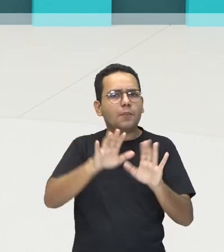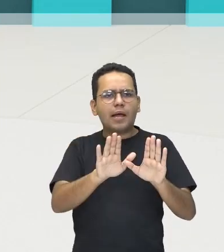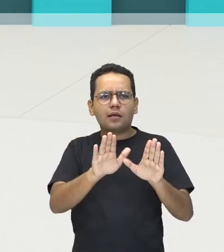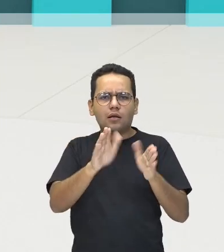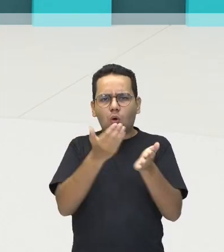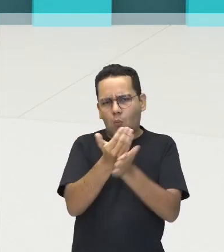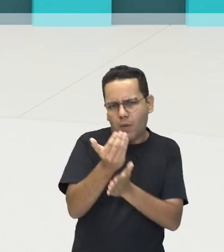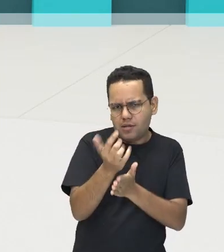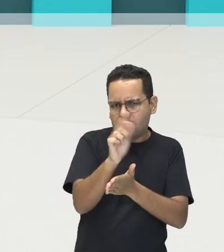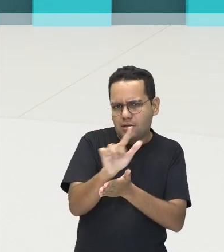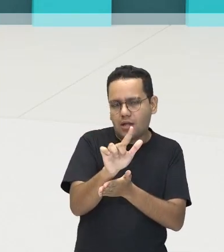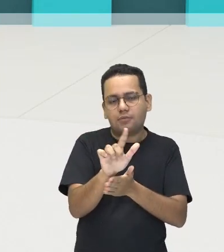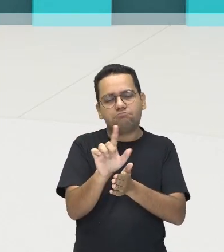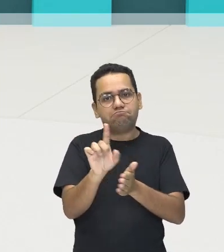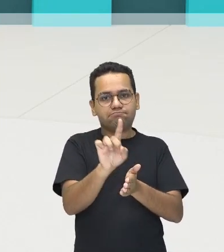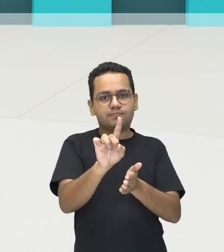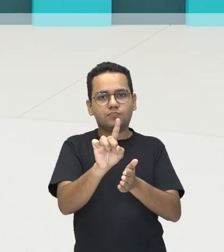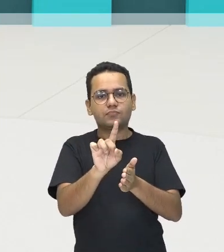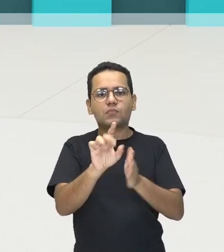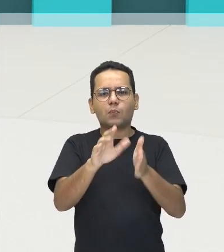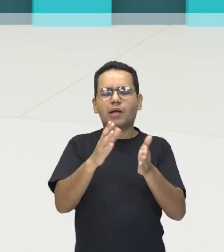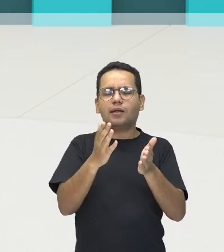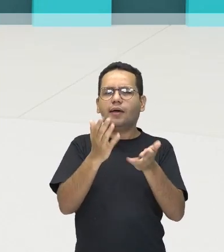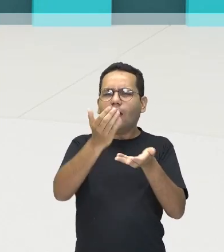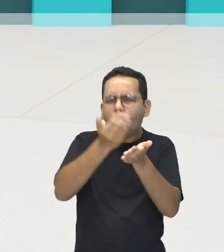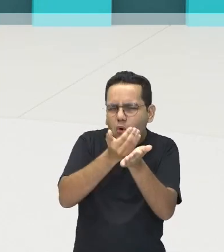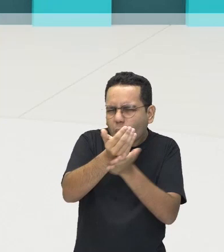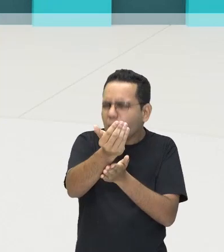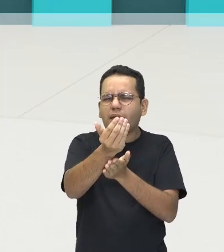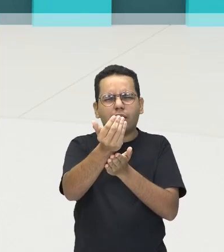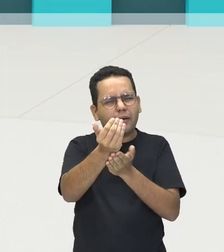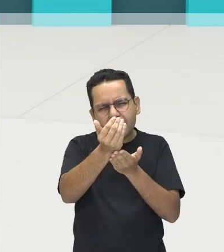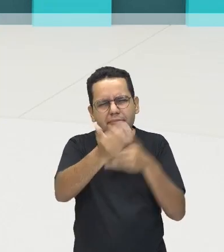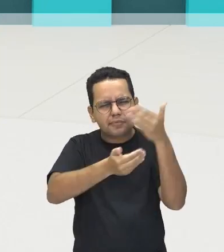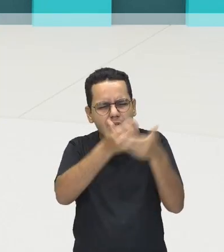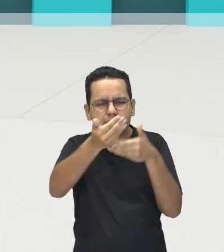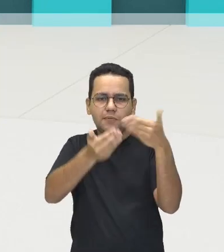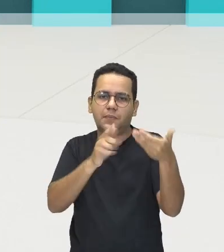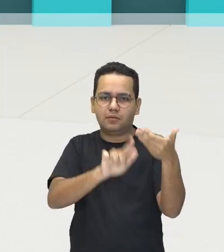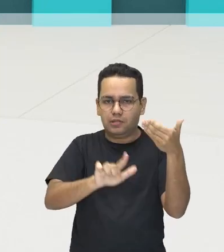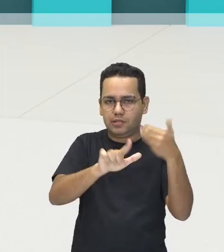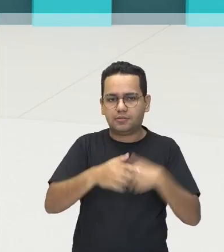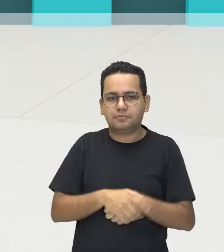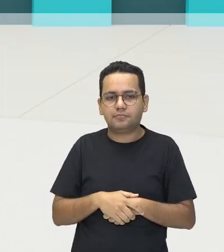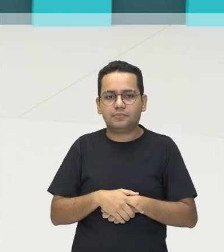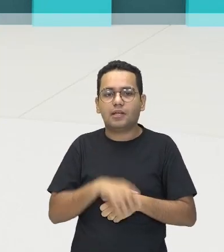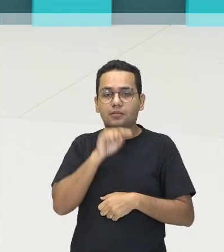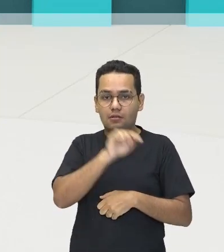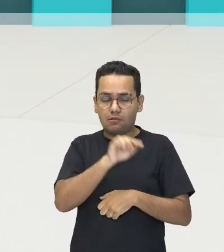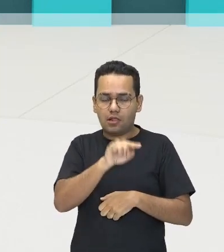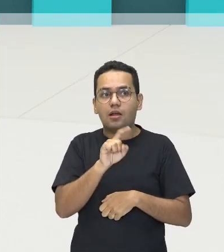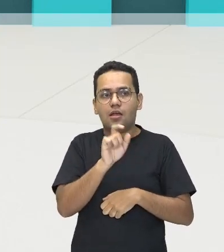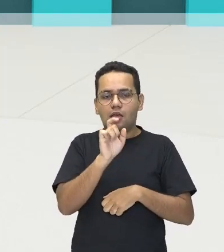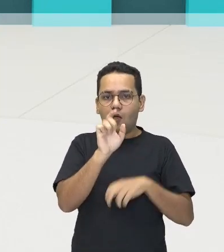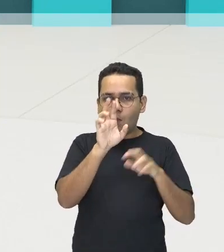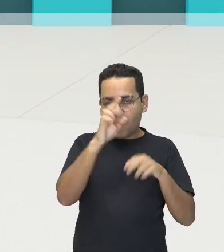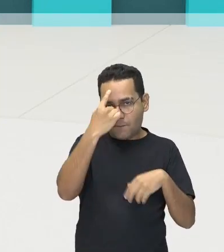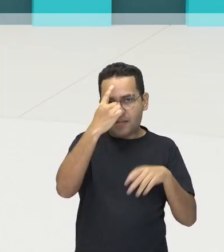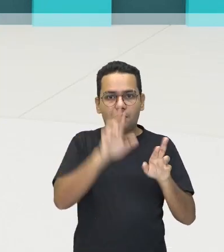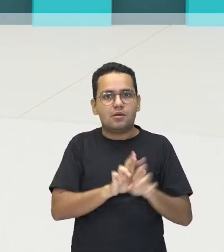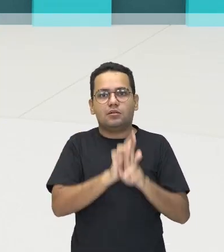um caminho aberto para o movimento literário que vai já vir. Então, o humanismo vai ser uma revolução, vai ser um movimento